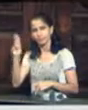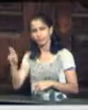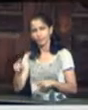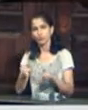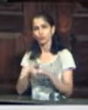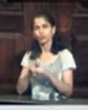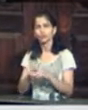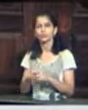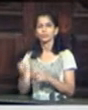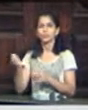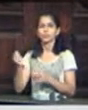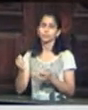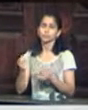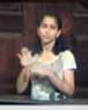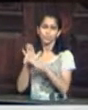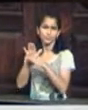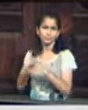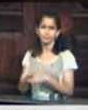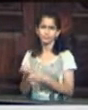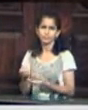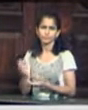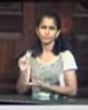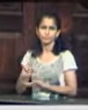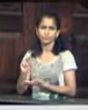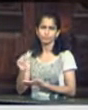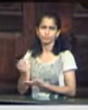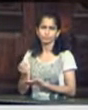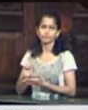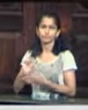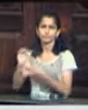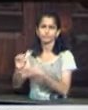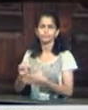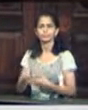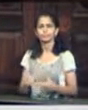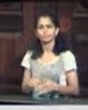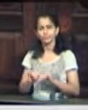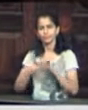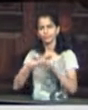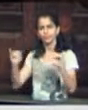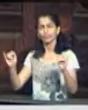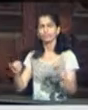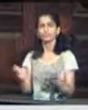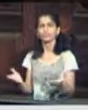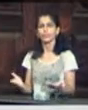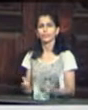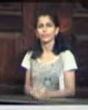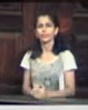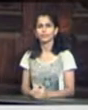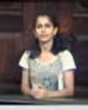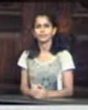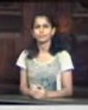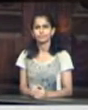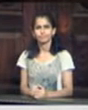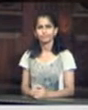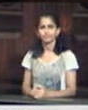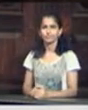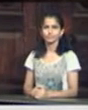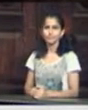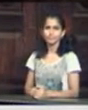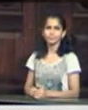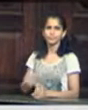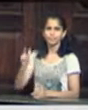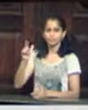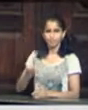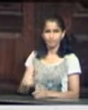dizer para Vossa Excelência, senhor presidente, deputados e deputadas, e para vocês que estão aqui nas galerias, o seguinte: além